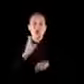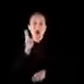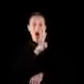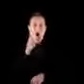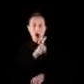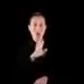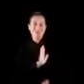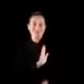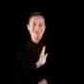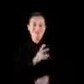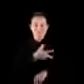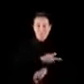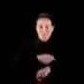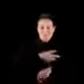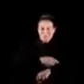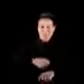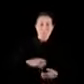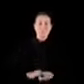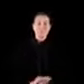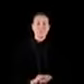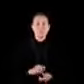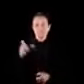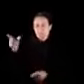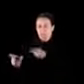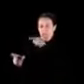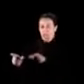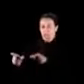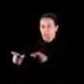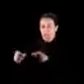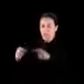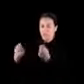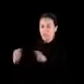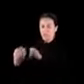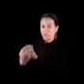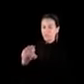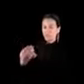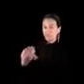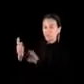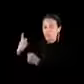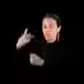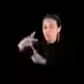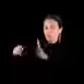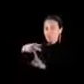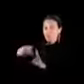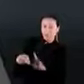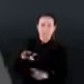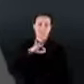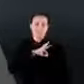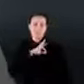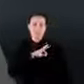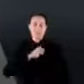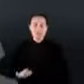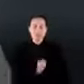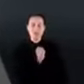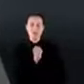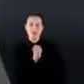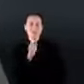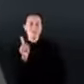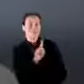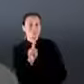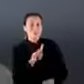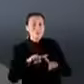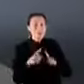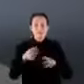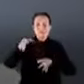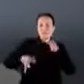doença cardíaca no laboratório de exames médicos. A vítima teve que se refugiar para não apanhar. Na polícia, Duarte